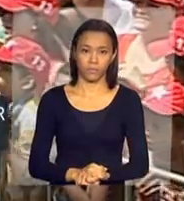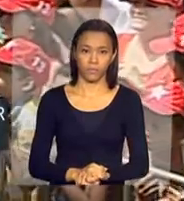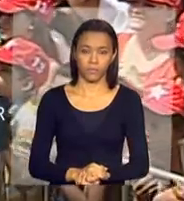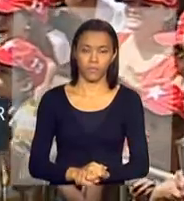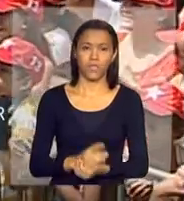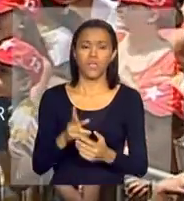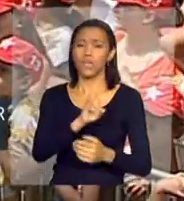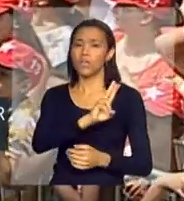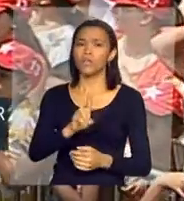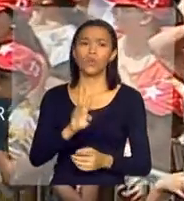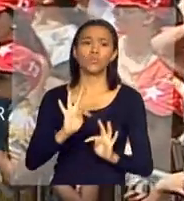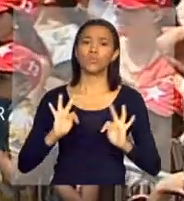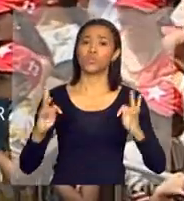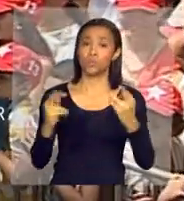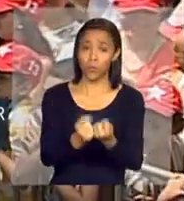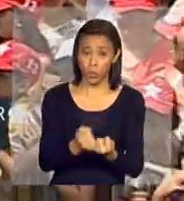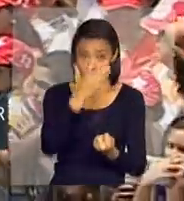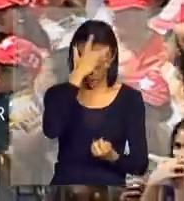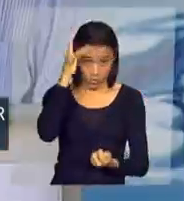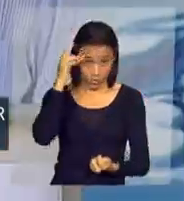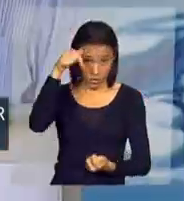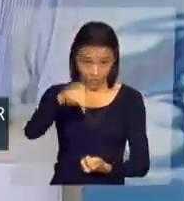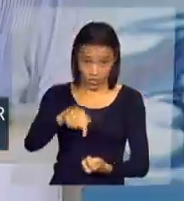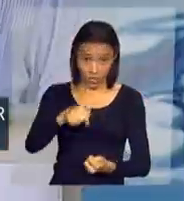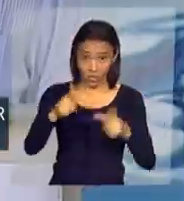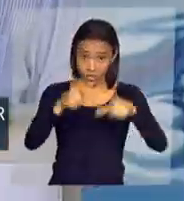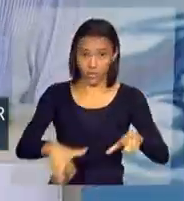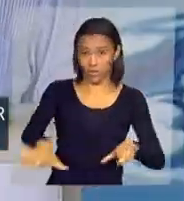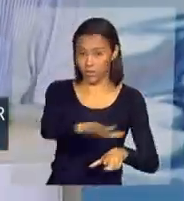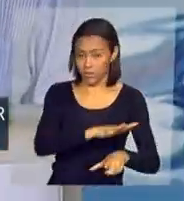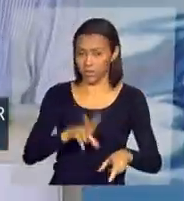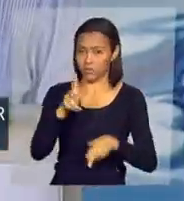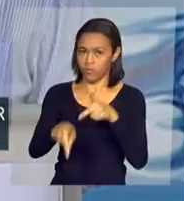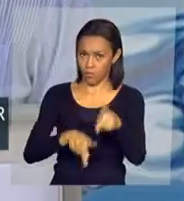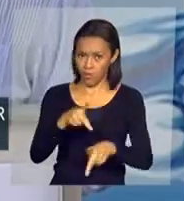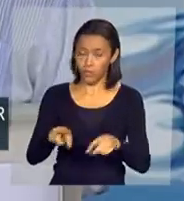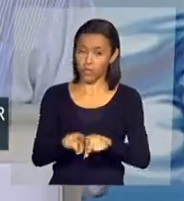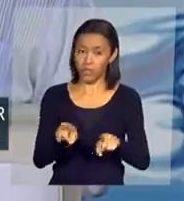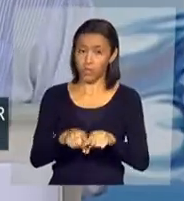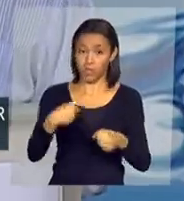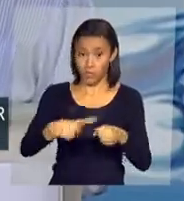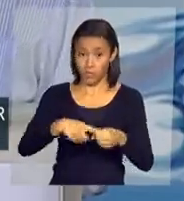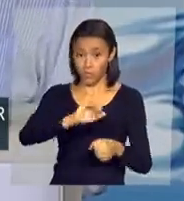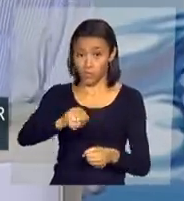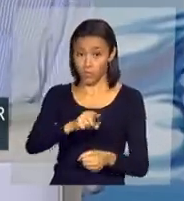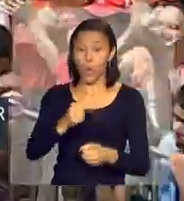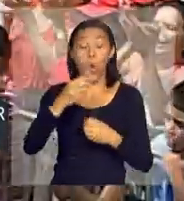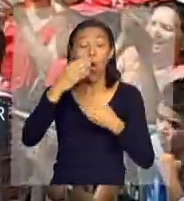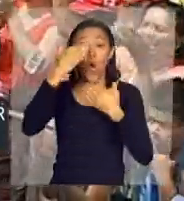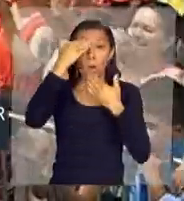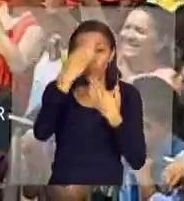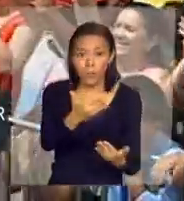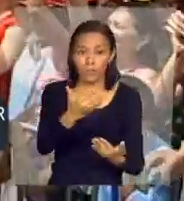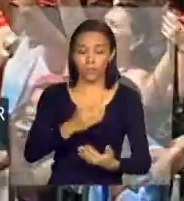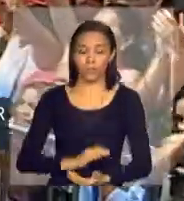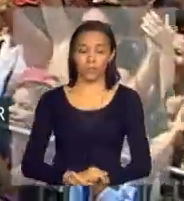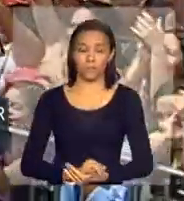Em nome do povo de nossa região e do meu São Julião, meu muito obrigado.